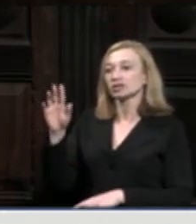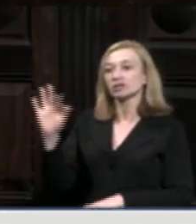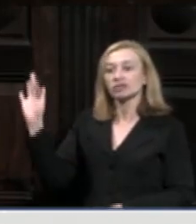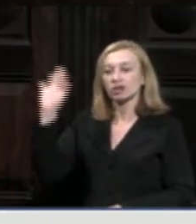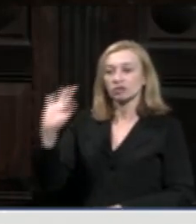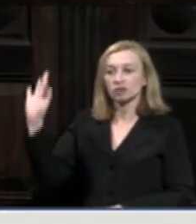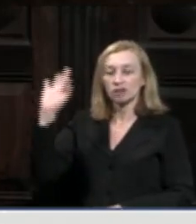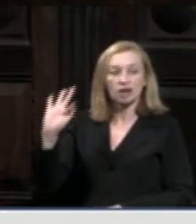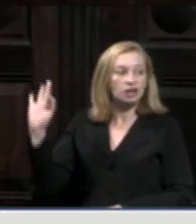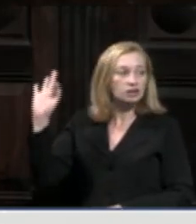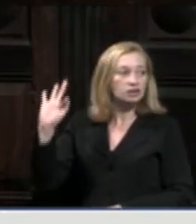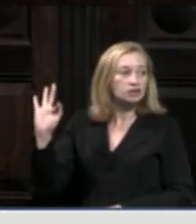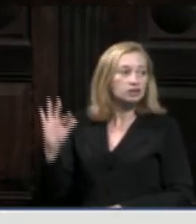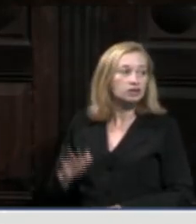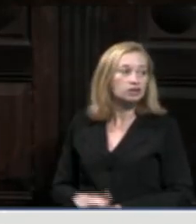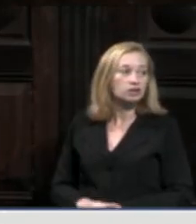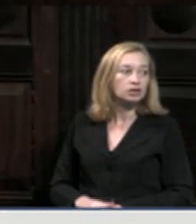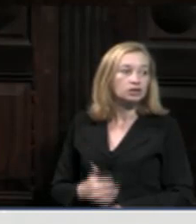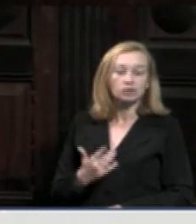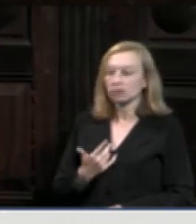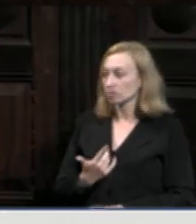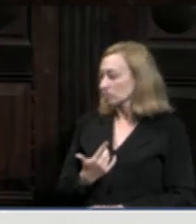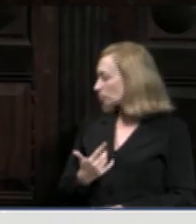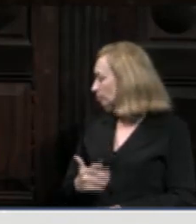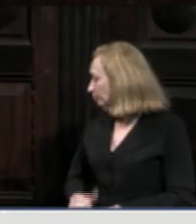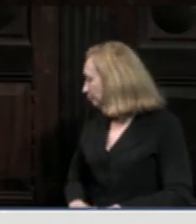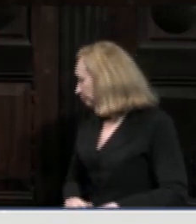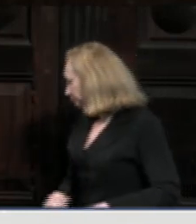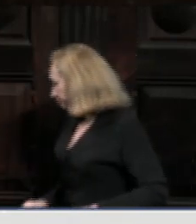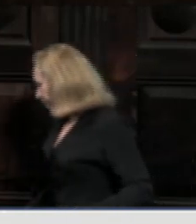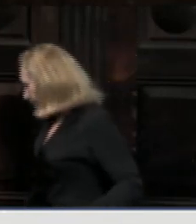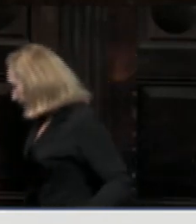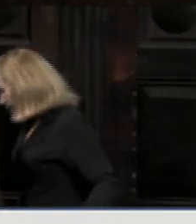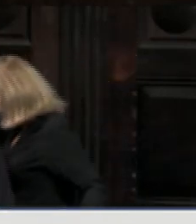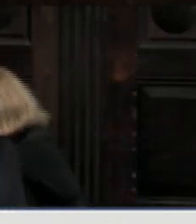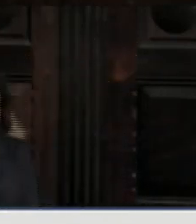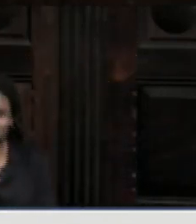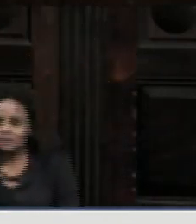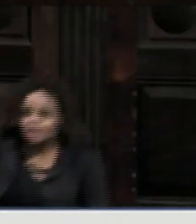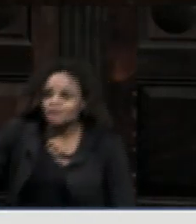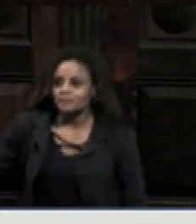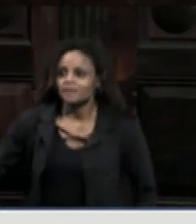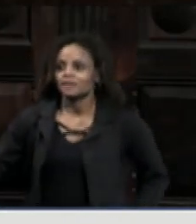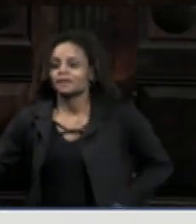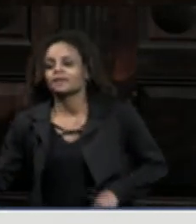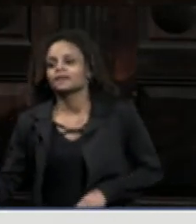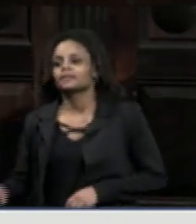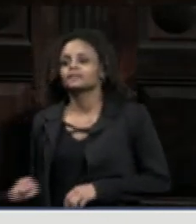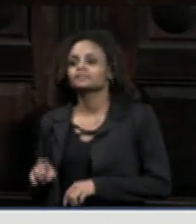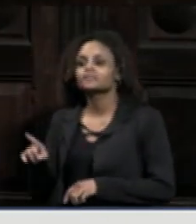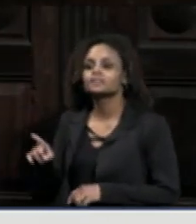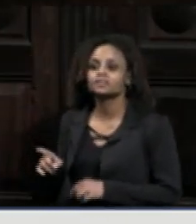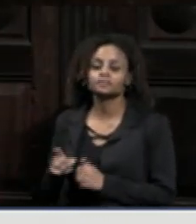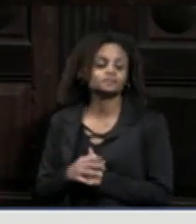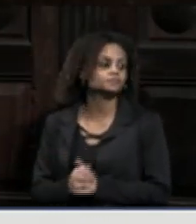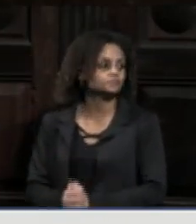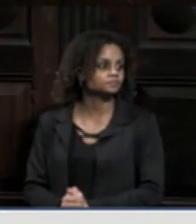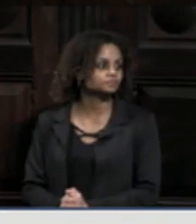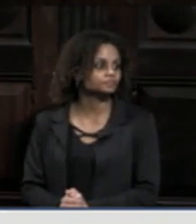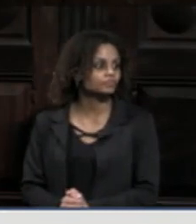como não há objeção em relação ao ensino superior público, eu vou tratar